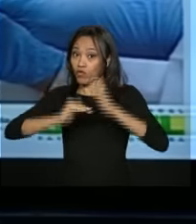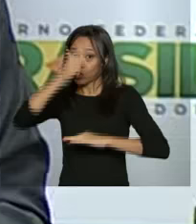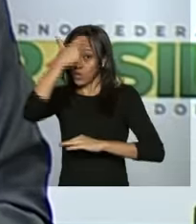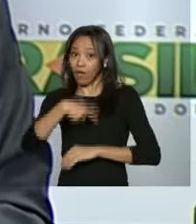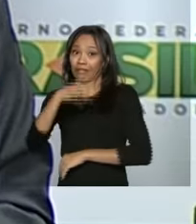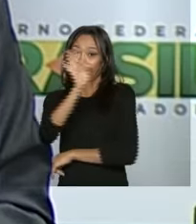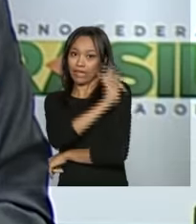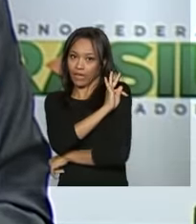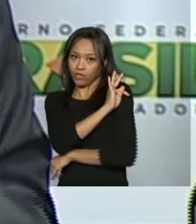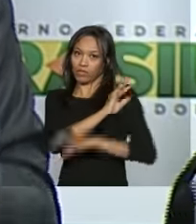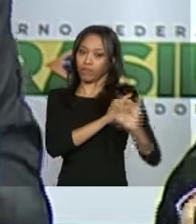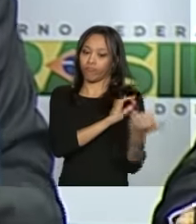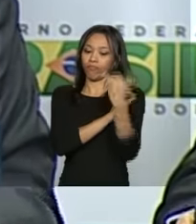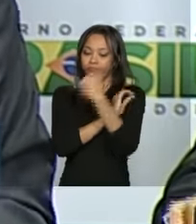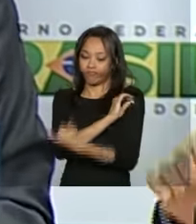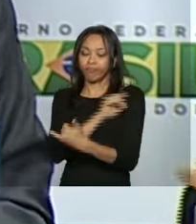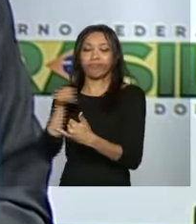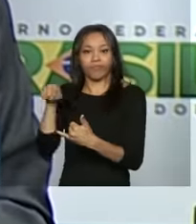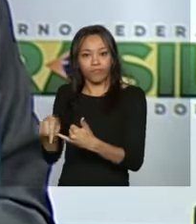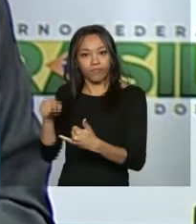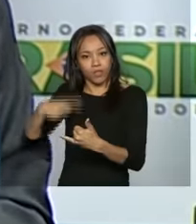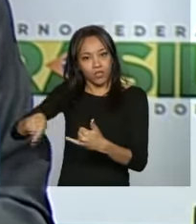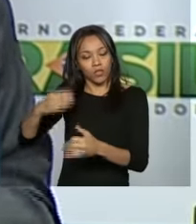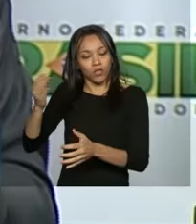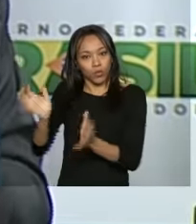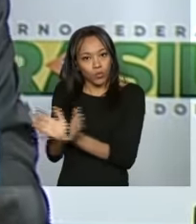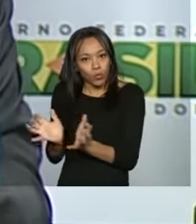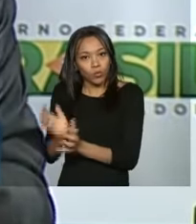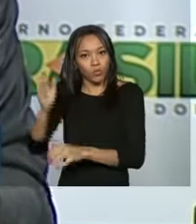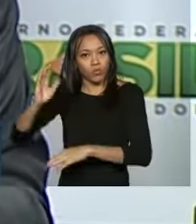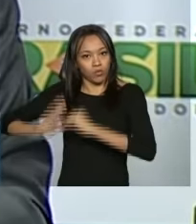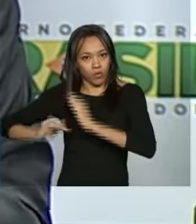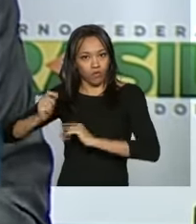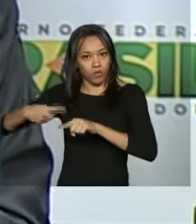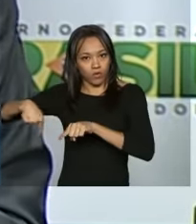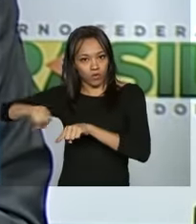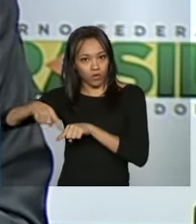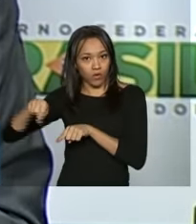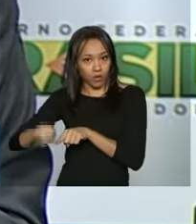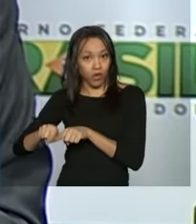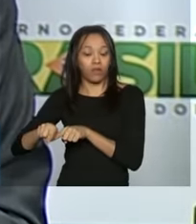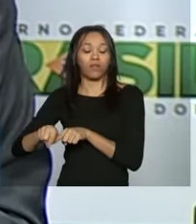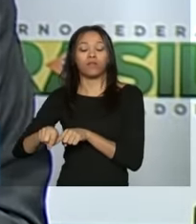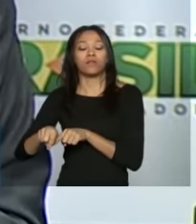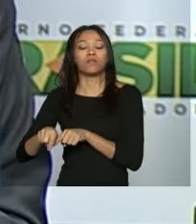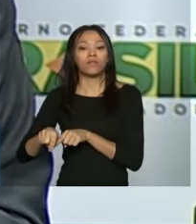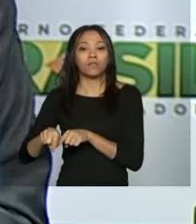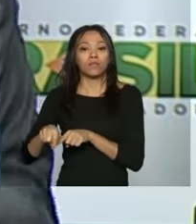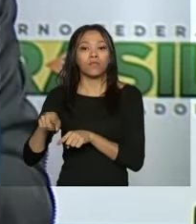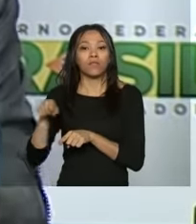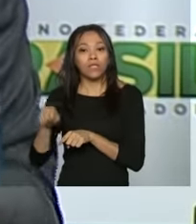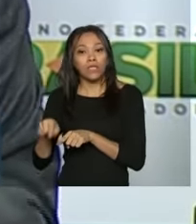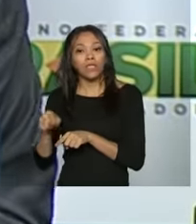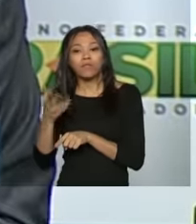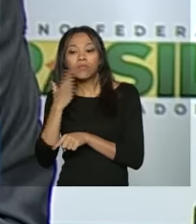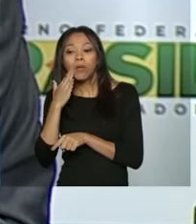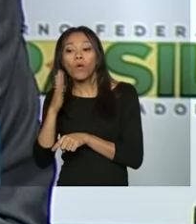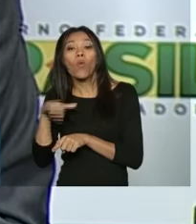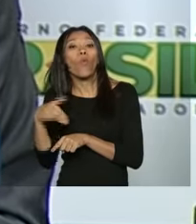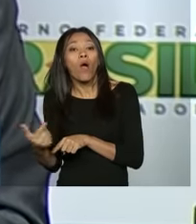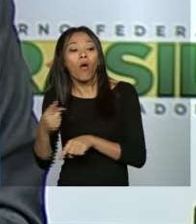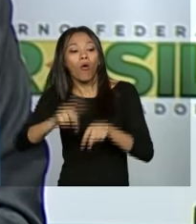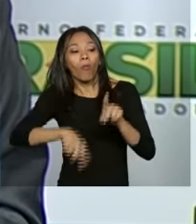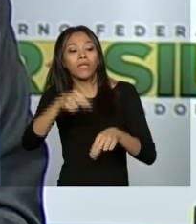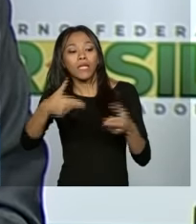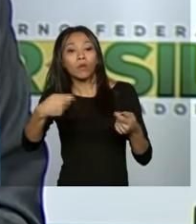ferramenta mas de circulante de auxiliar de de de de cirurgia né de instrumentador